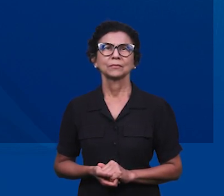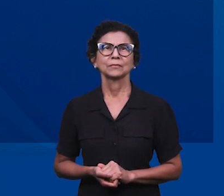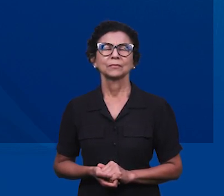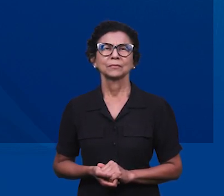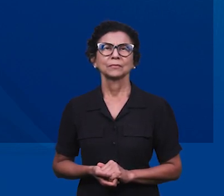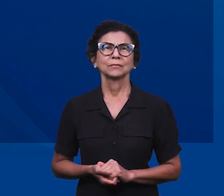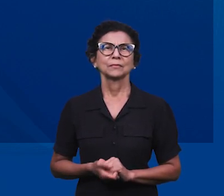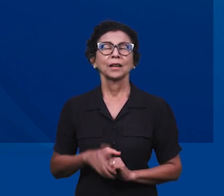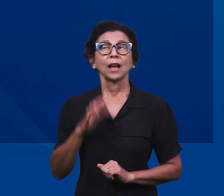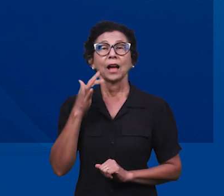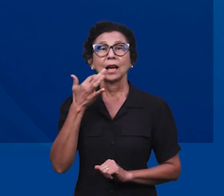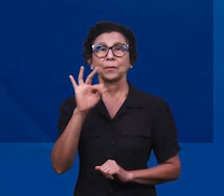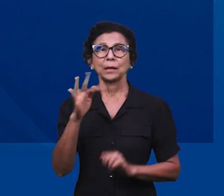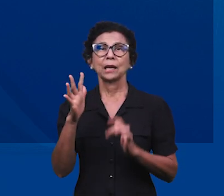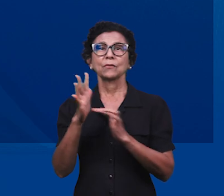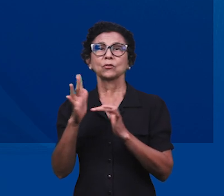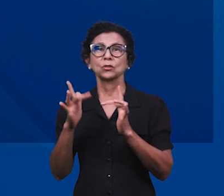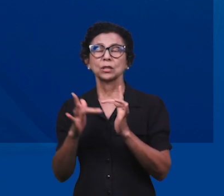na terra. E vai